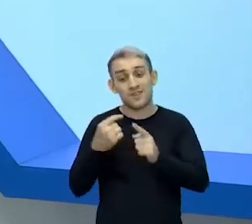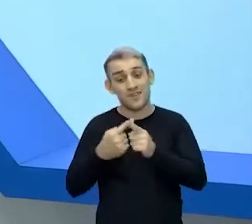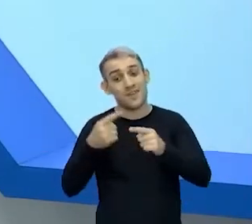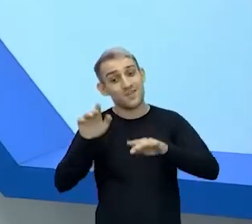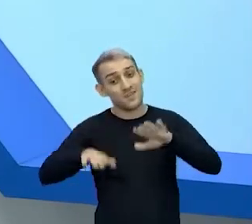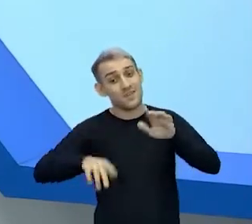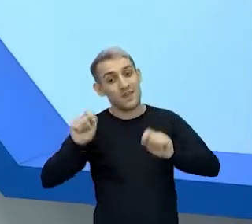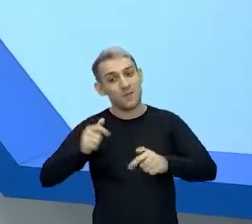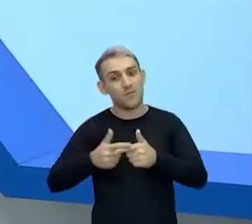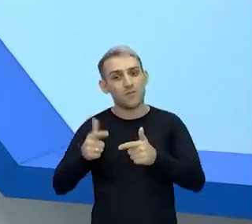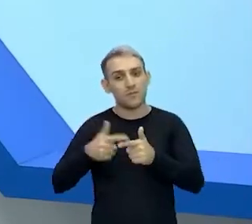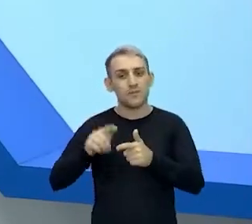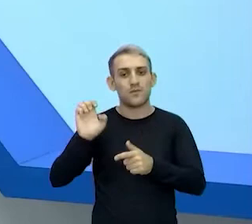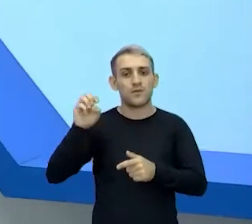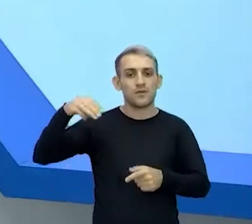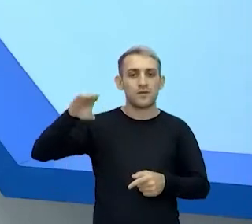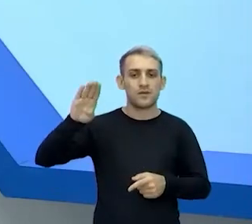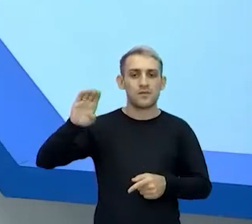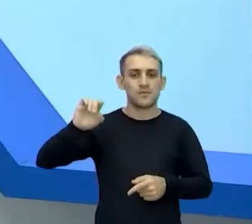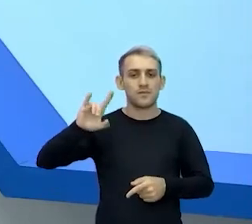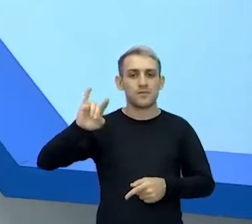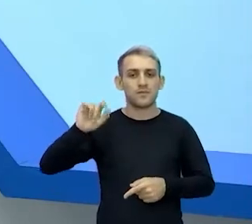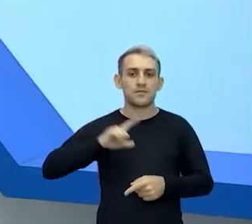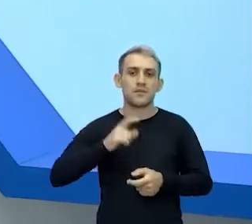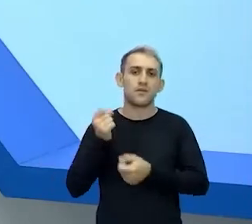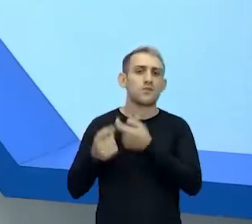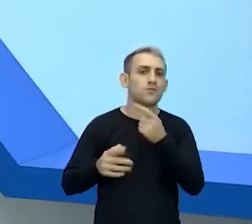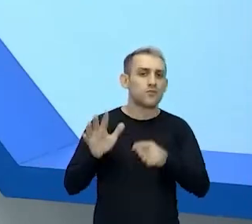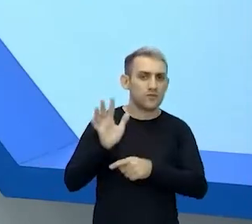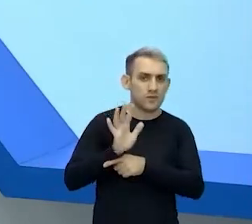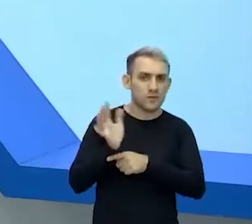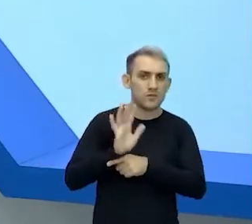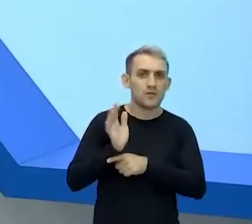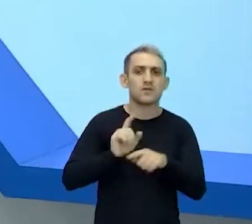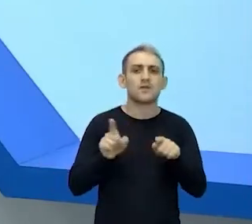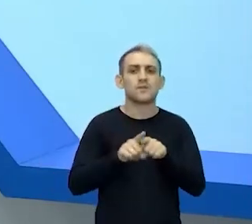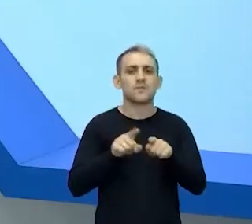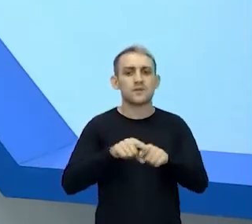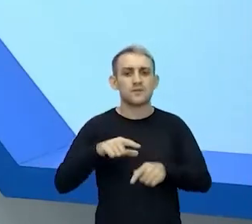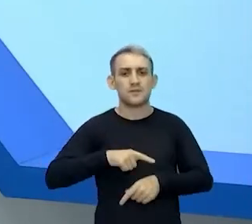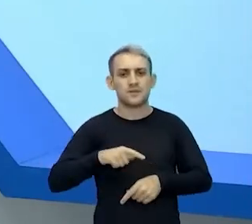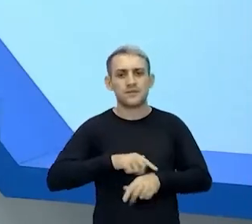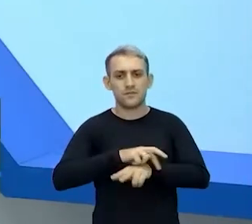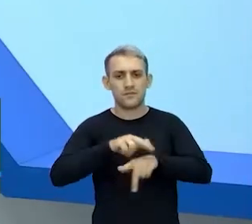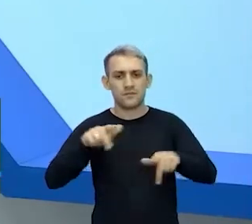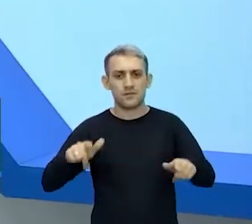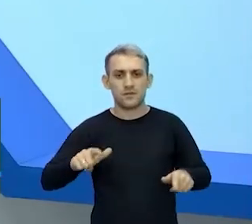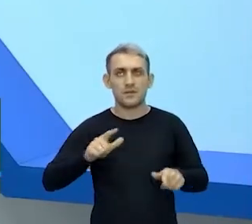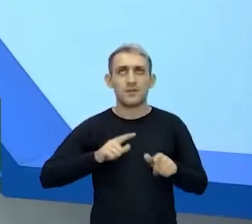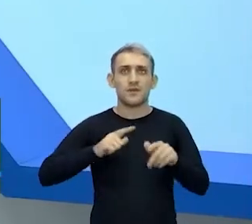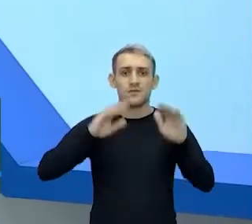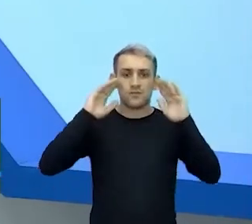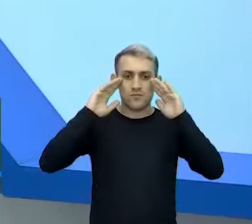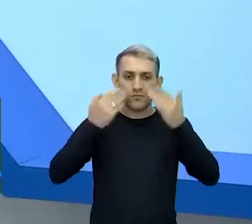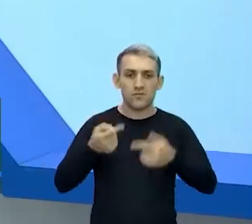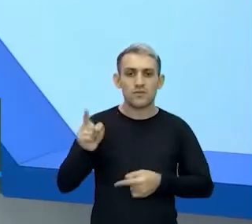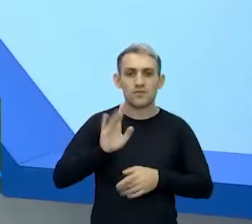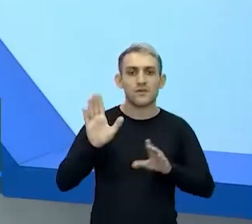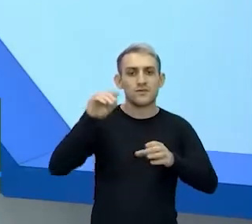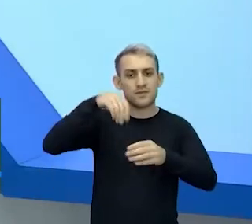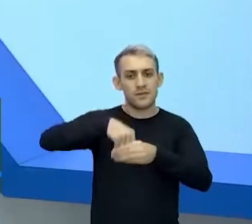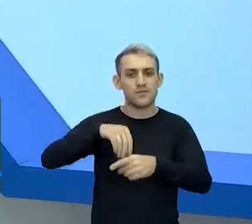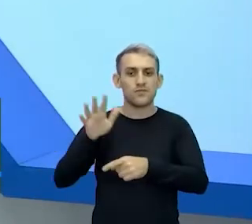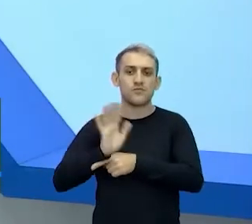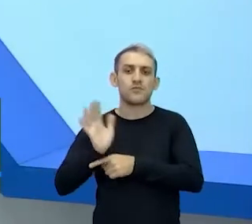né? Tem alguns filmes também que trabalham bastante. Lógico que o foco do filme não é esse, mas dentro do filme